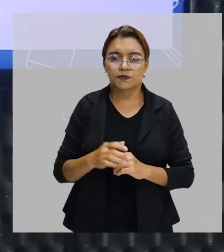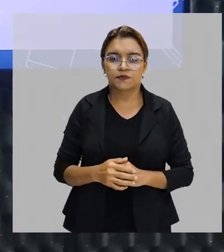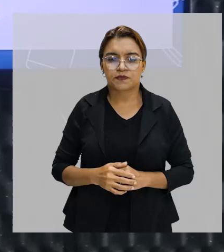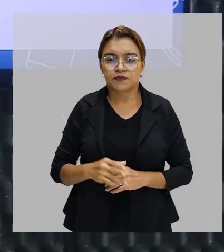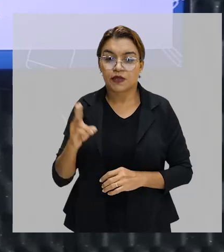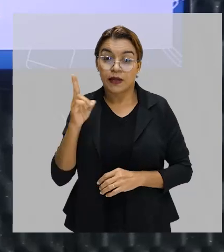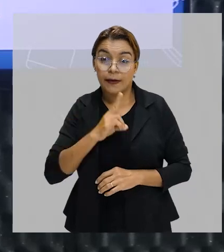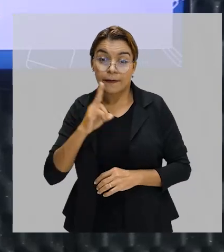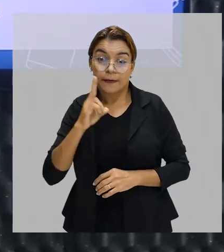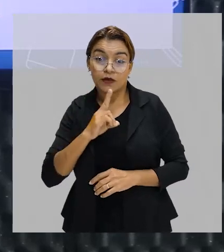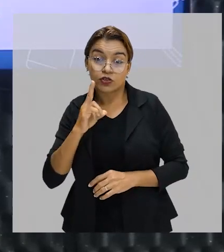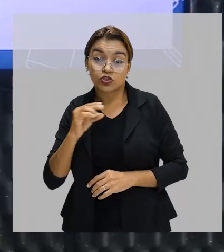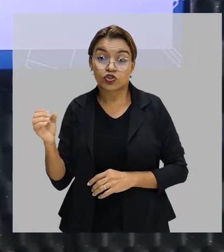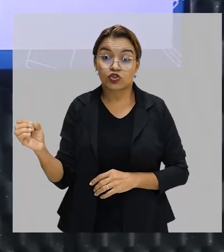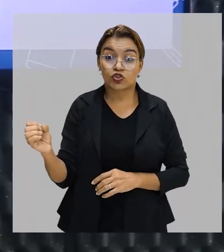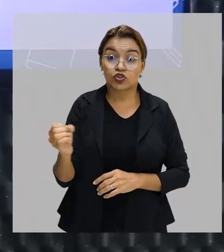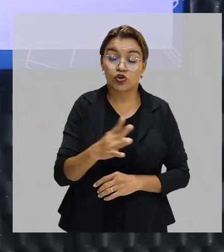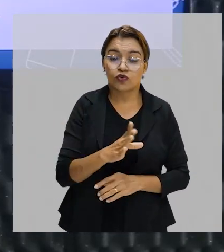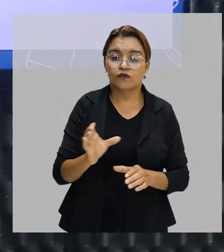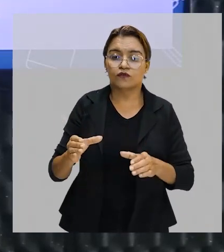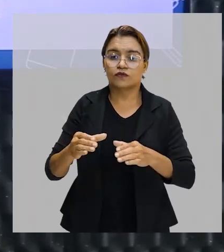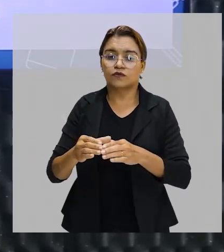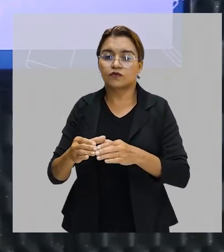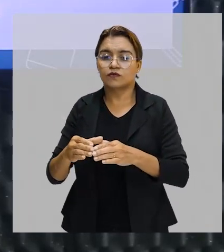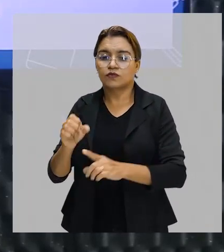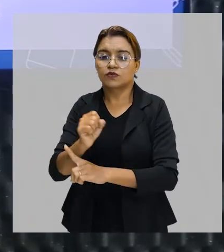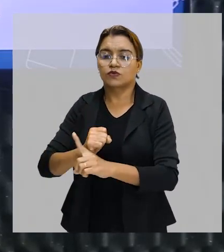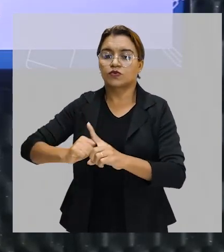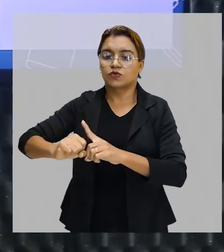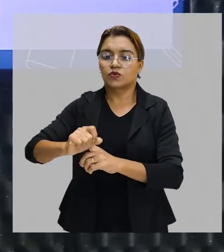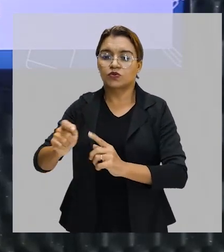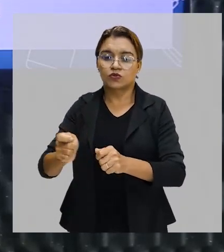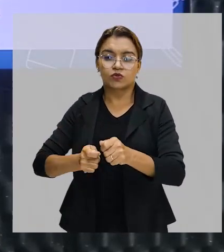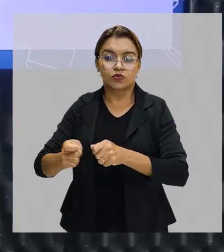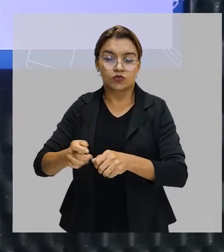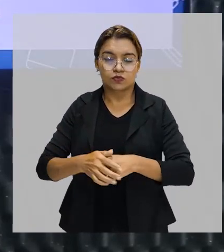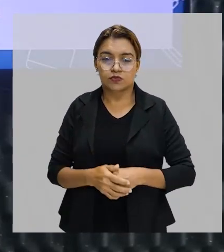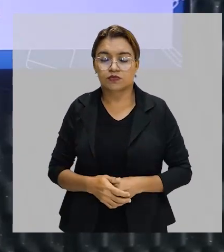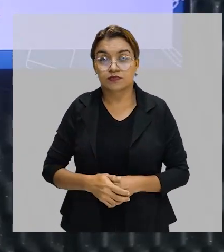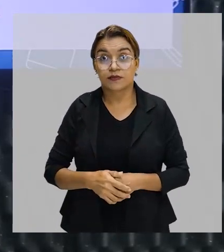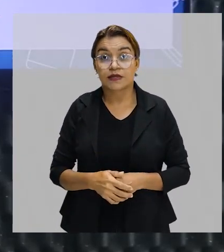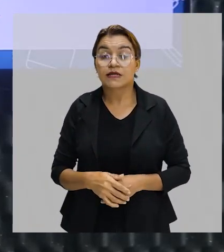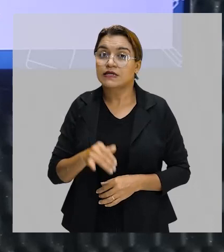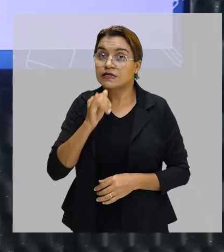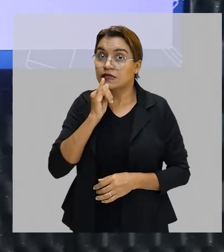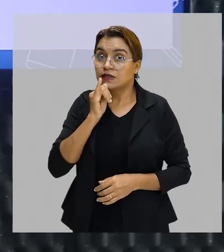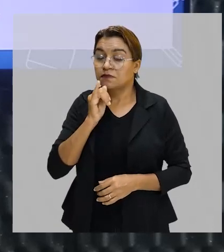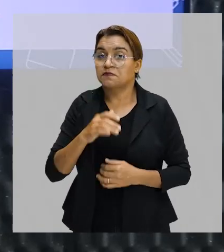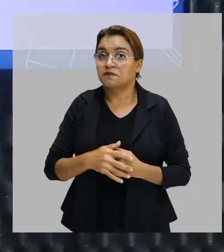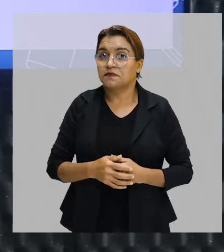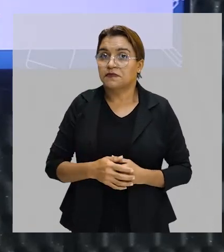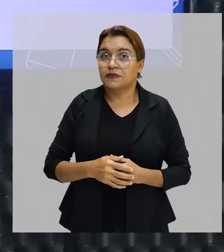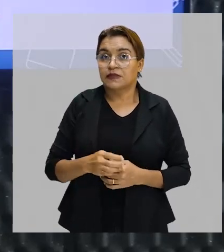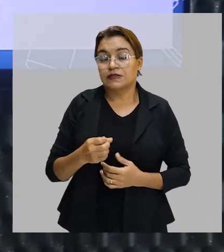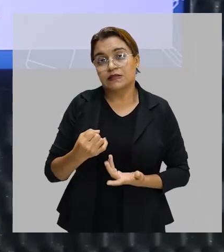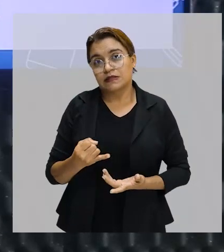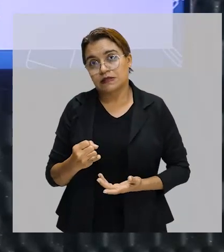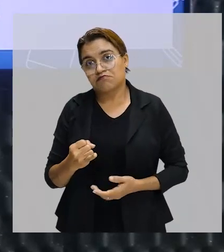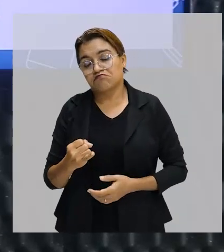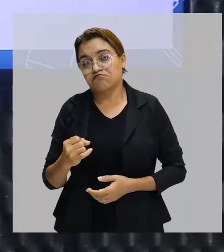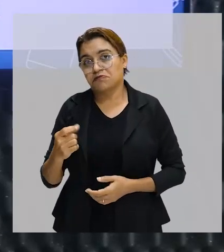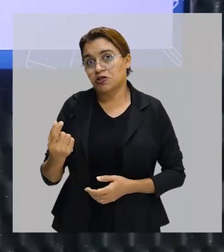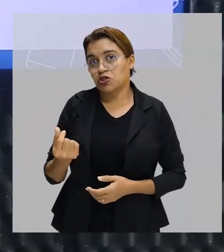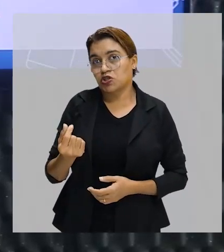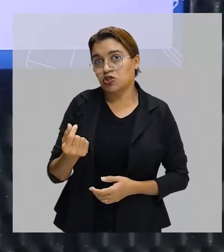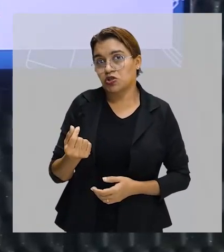emergência de novas classes socioeconômicas. Até então, Eu tenho quem tem dinheiro manda, quem não tem